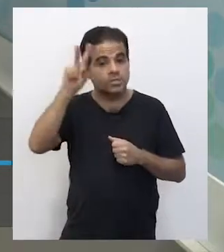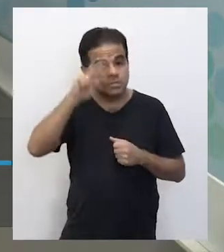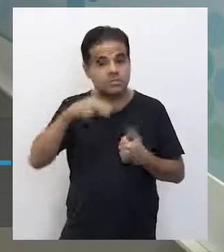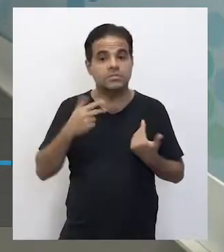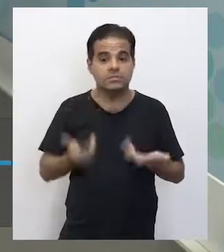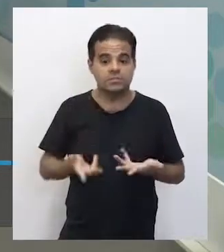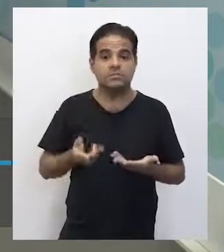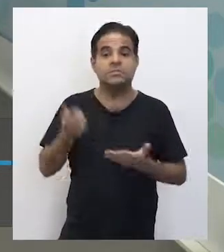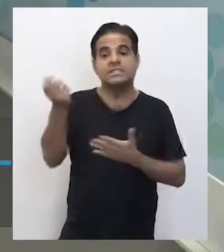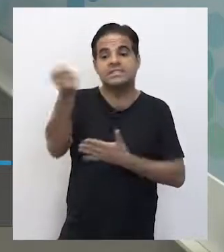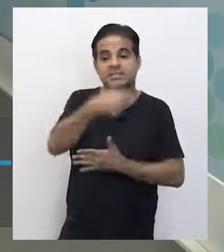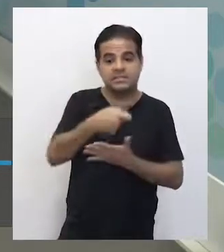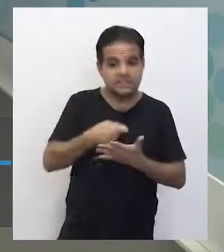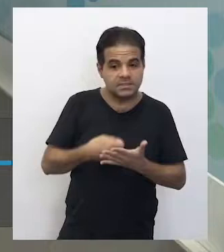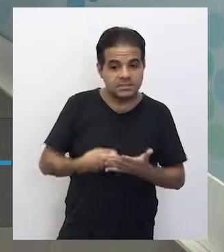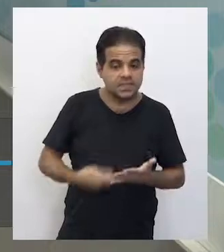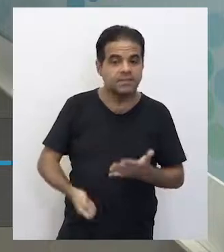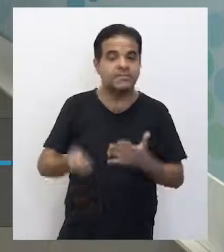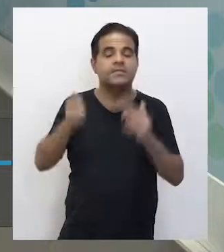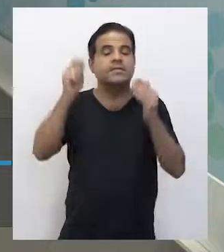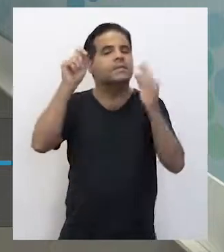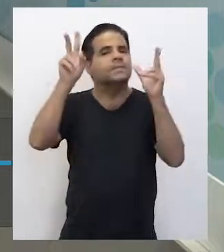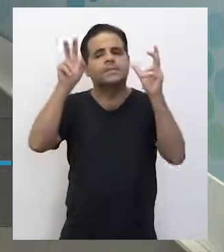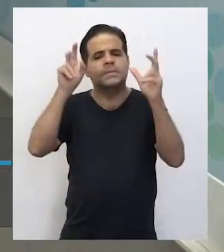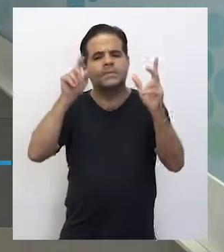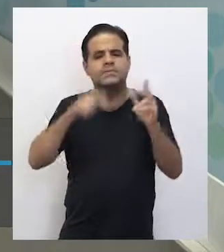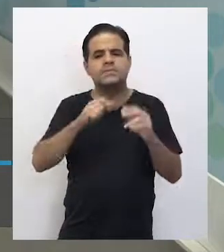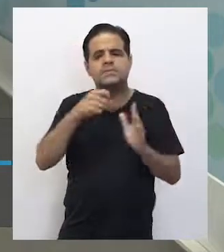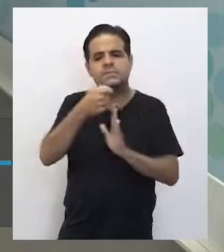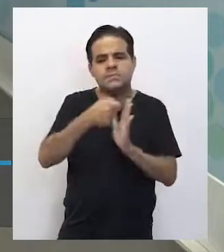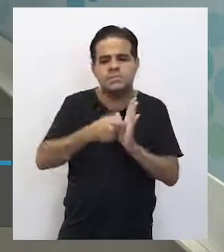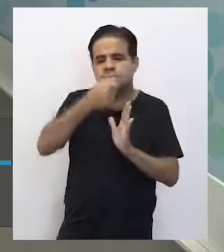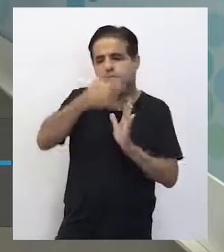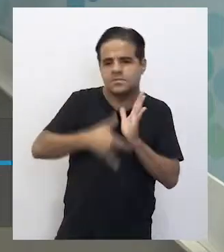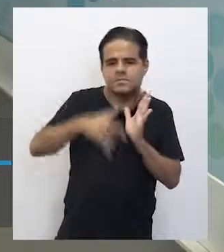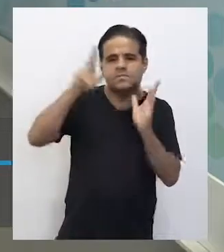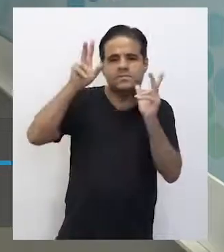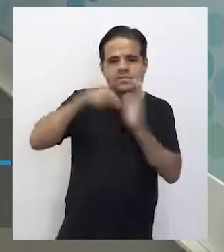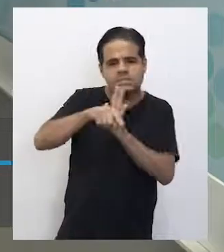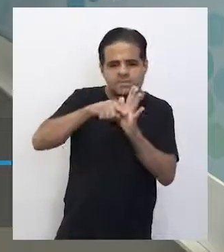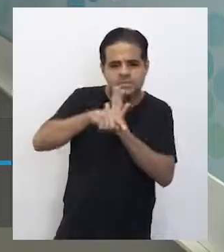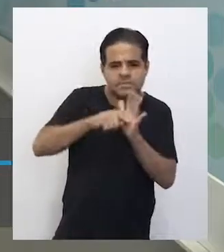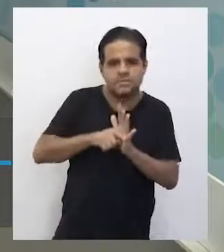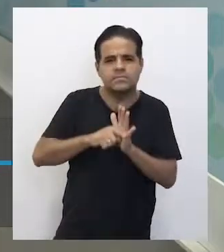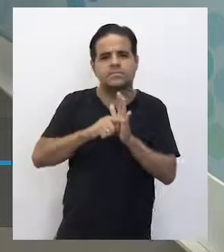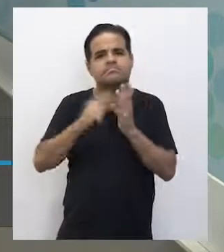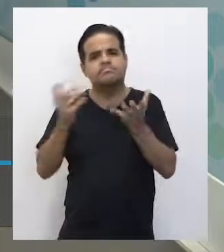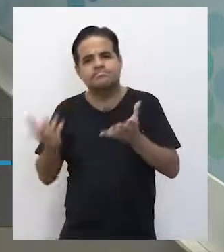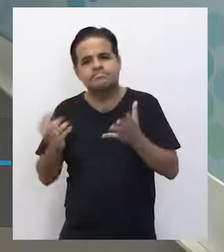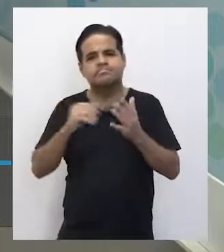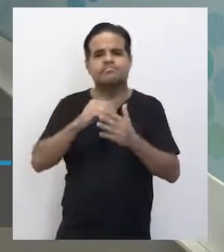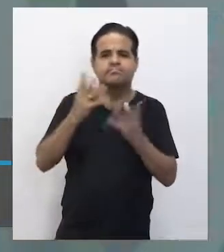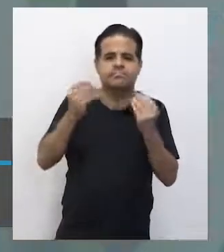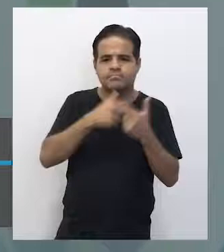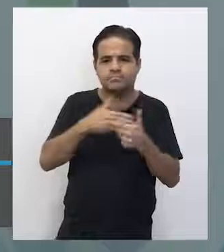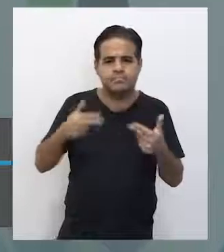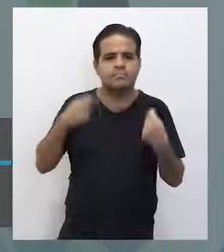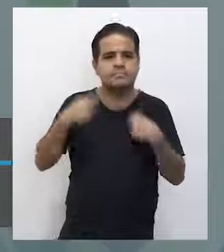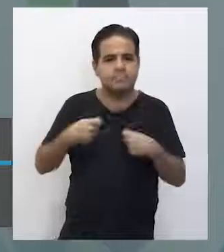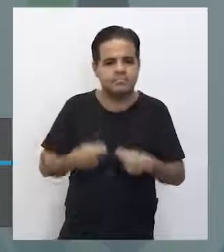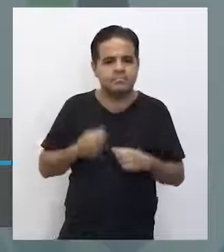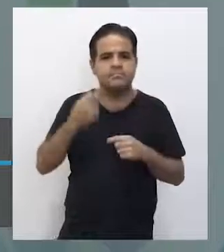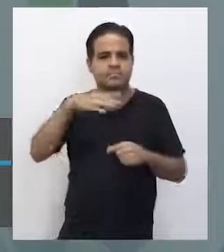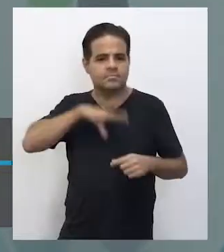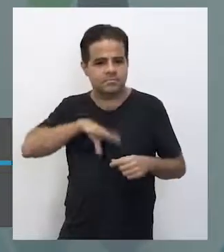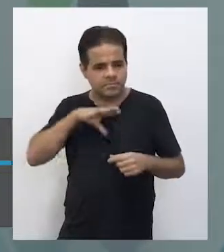vezes? Escrever ali as questões dissertativas, dissertar sobre várias coisas, análise de conjuntura e tudo mais. Precisa da matéria de